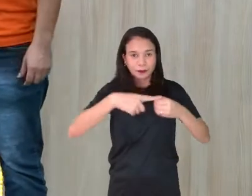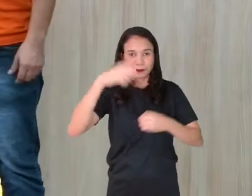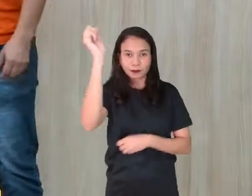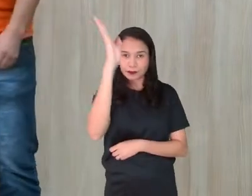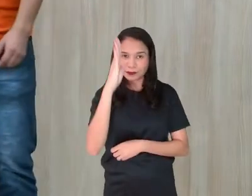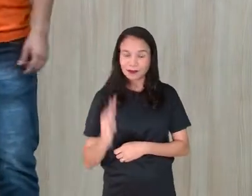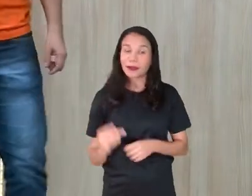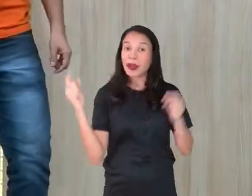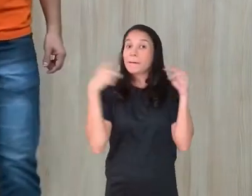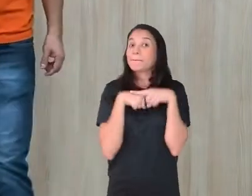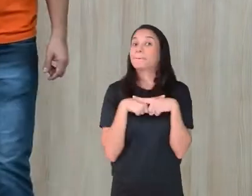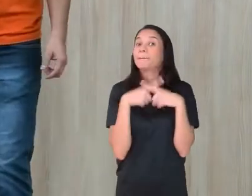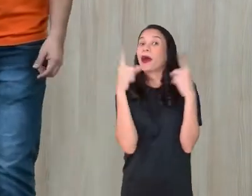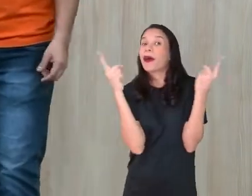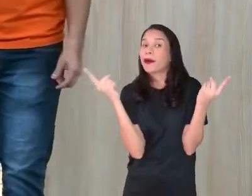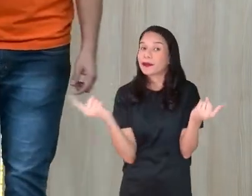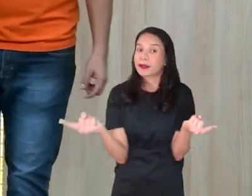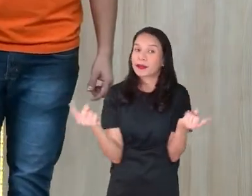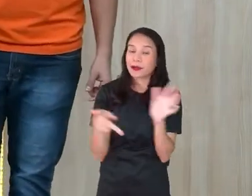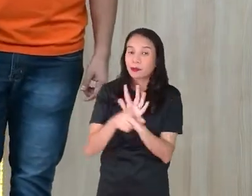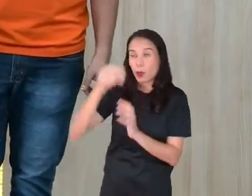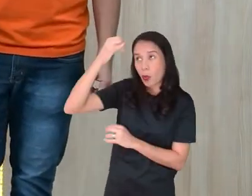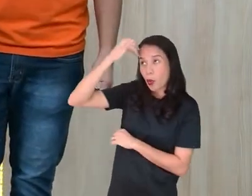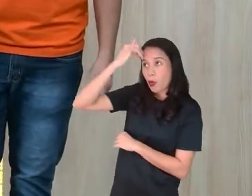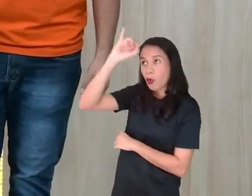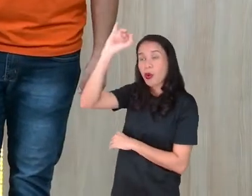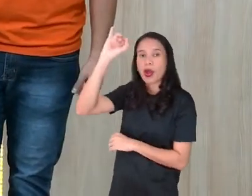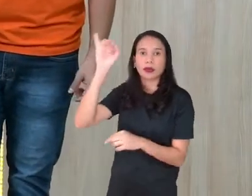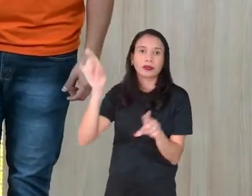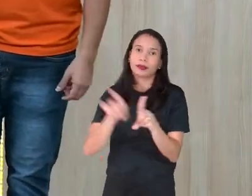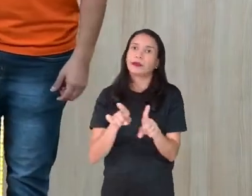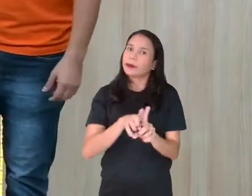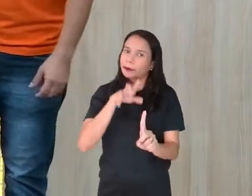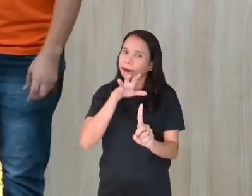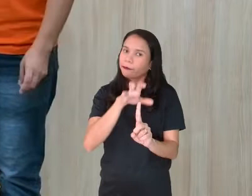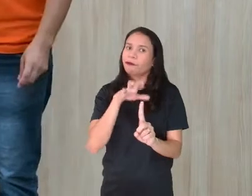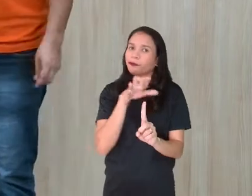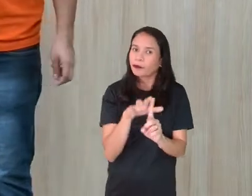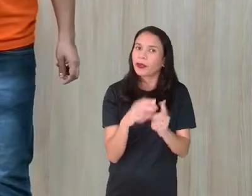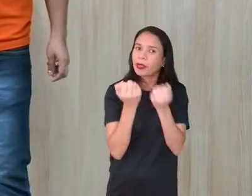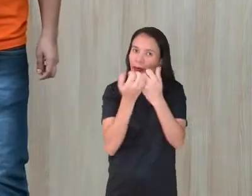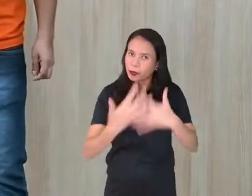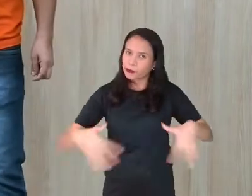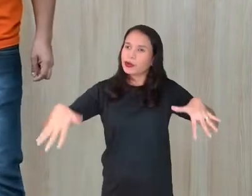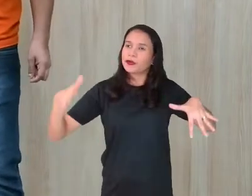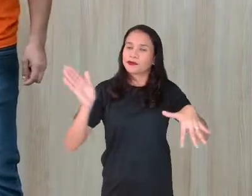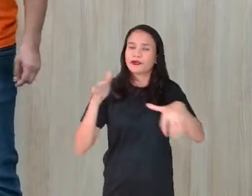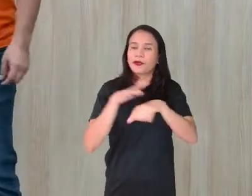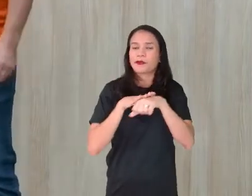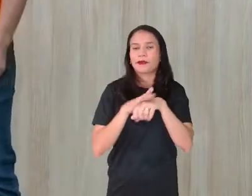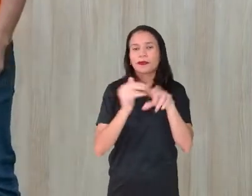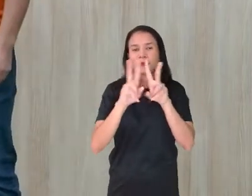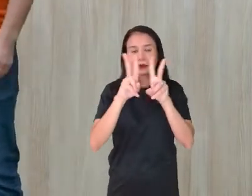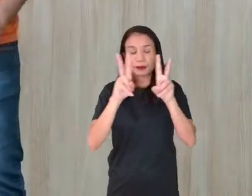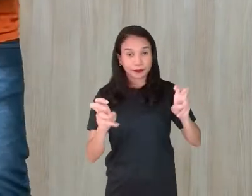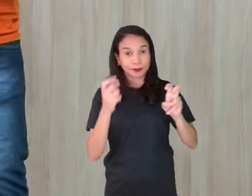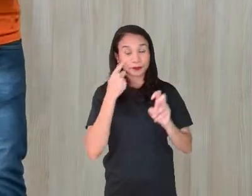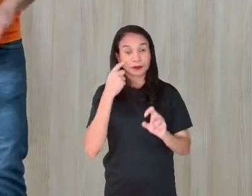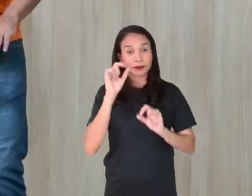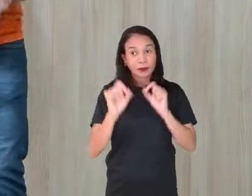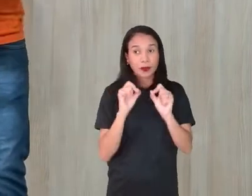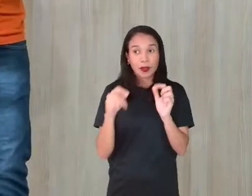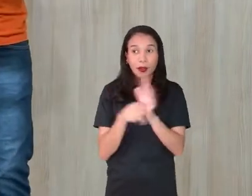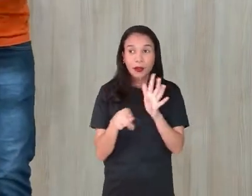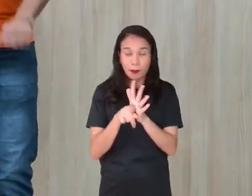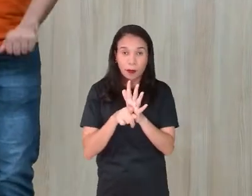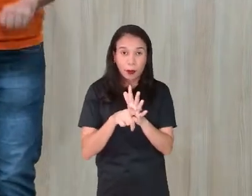Brasil. Porém, o gado ele causa também impacto, né? E a gente já falou desse impacto aqui, que é a